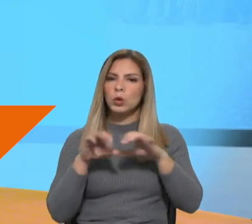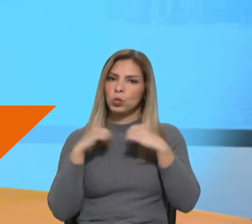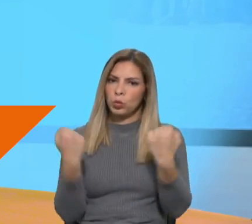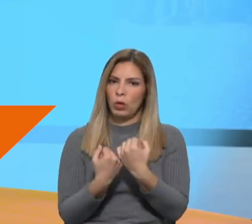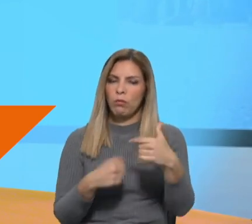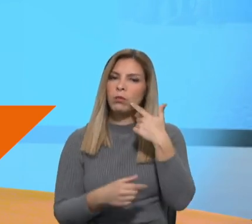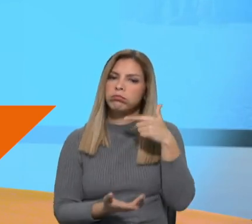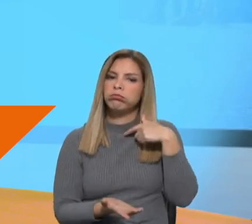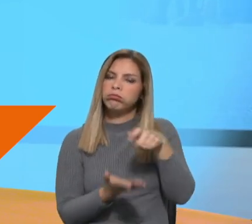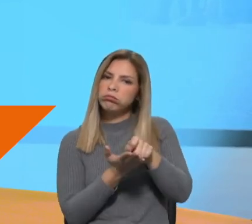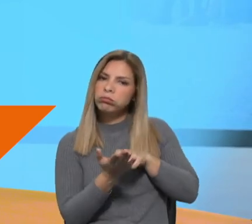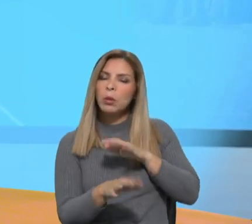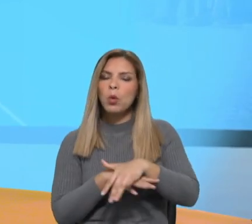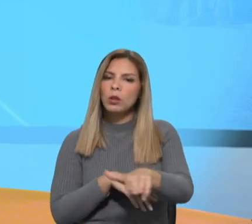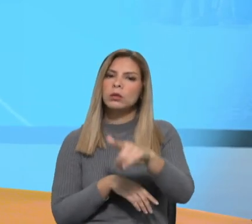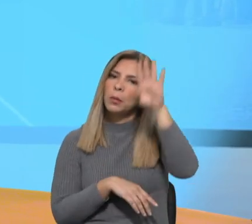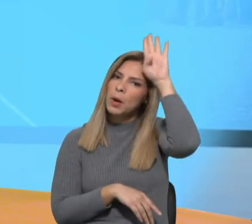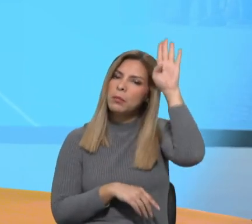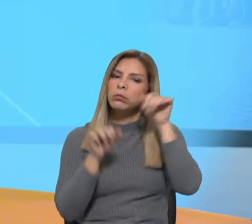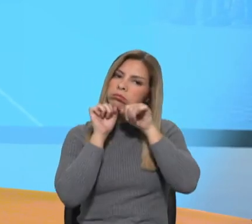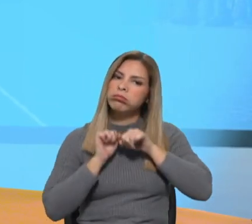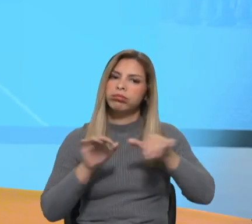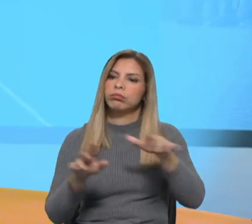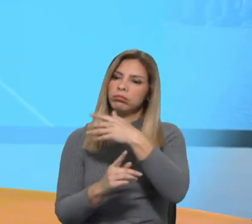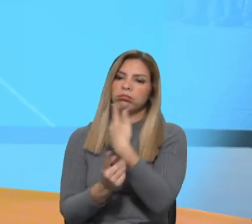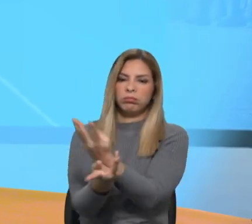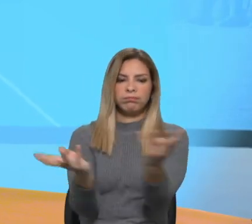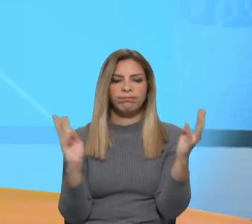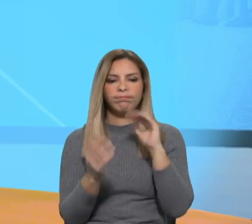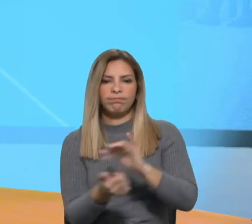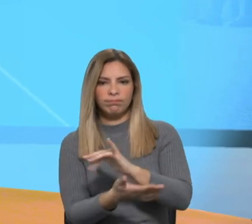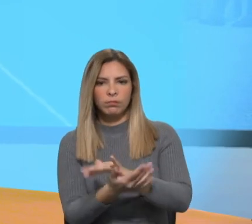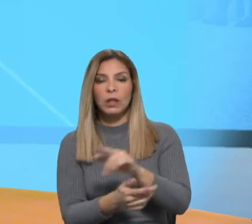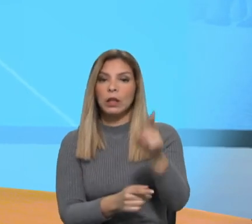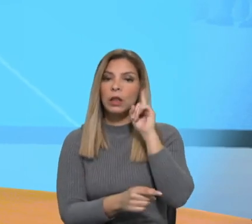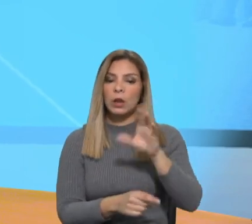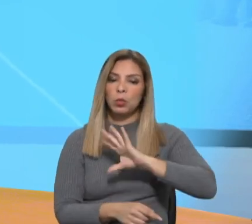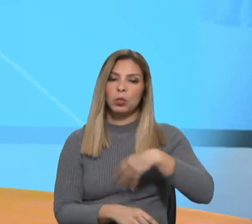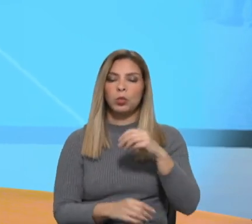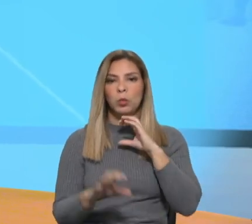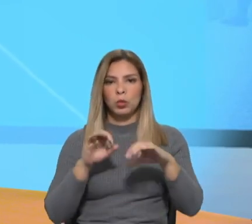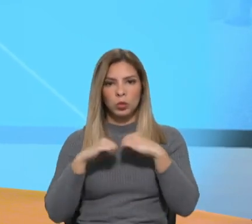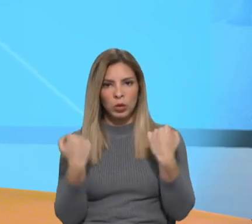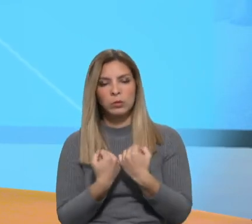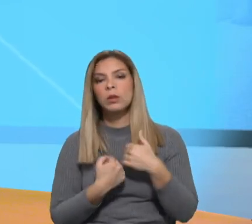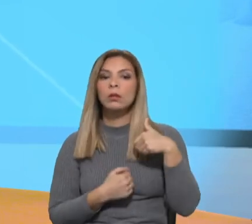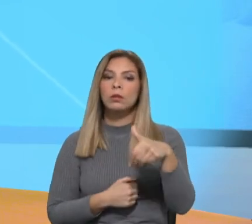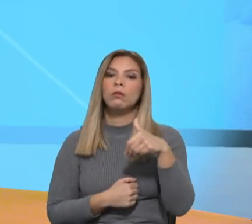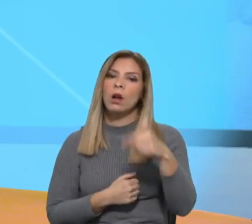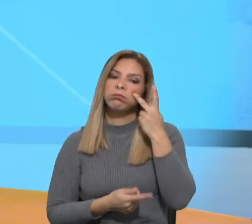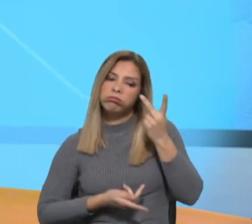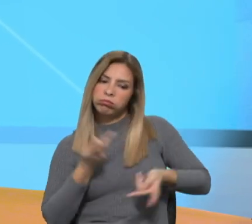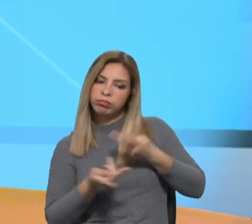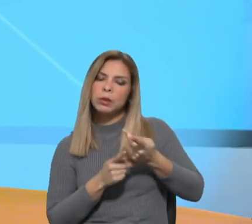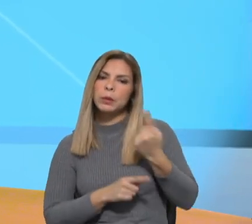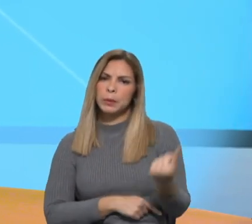pelas mensagens do Papa aos jornalistas e para o Dia Mundial das Comunicações Sociais. É um tema que vamos analisar dentro de